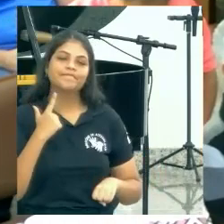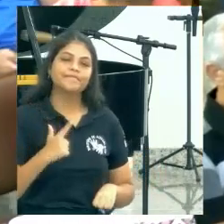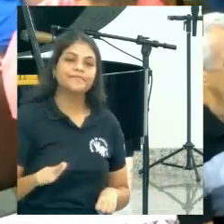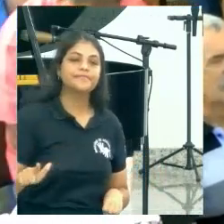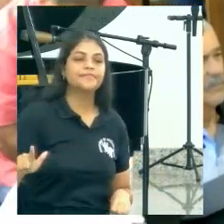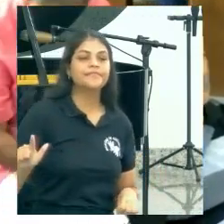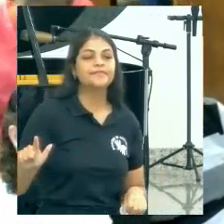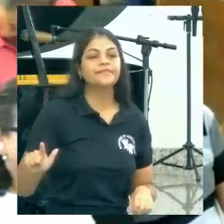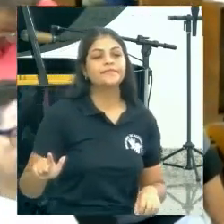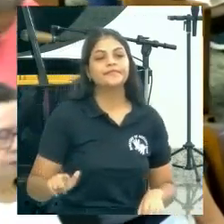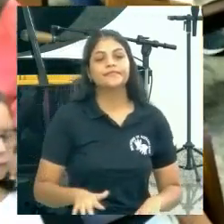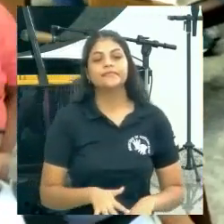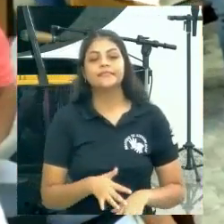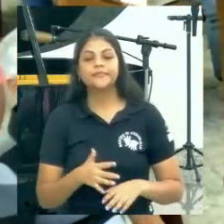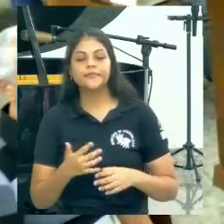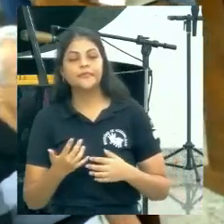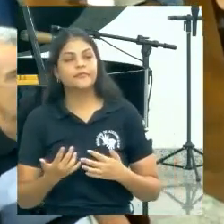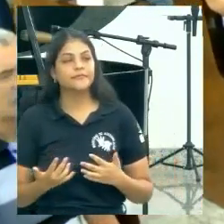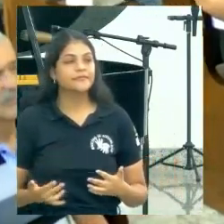comecei.